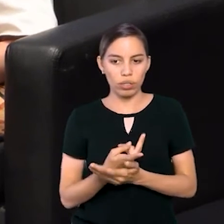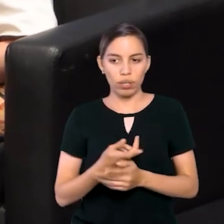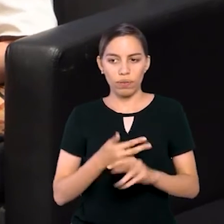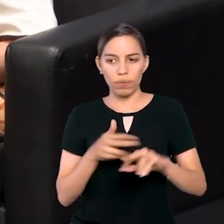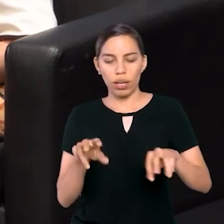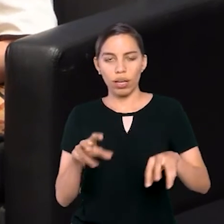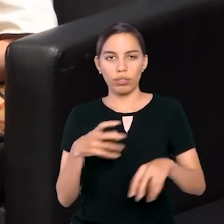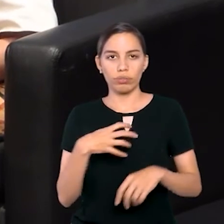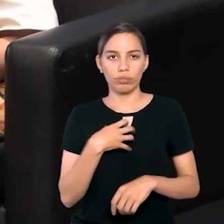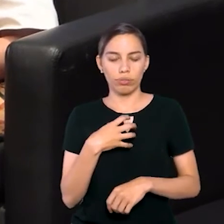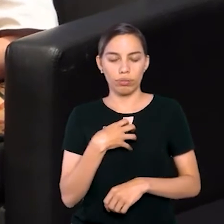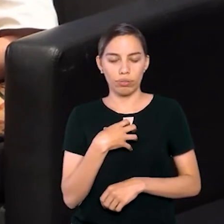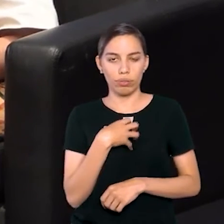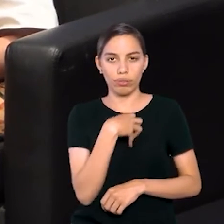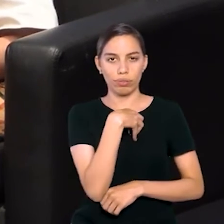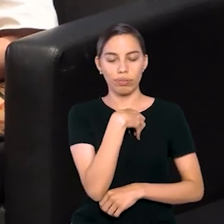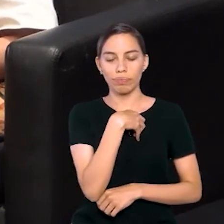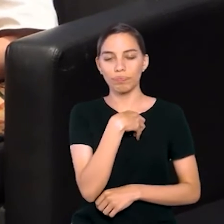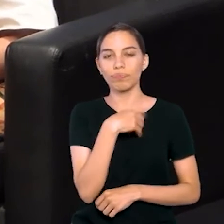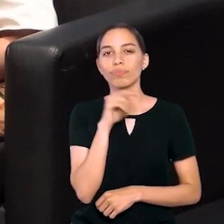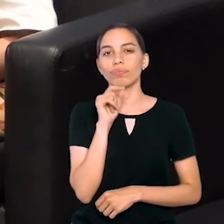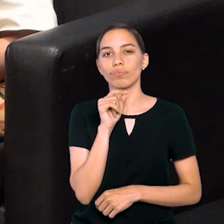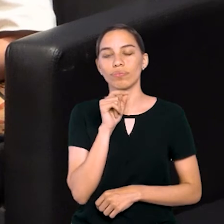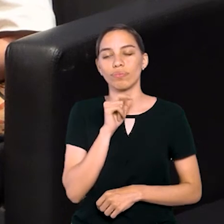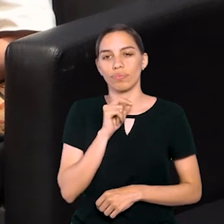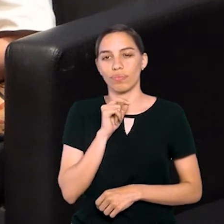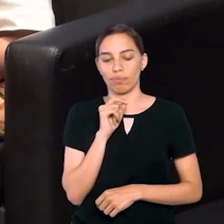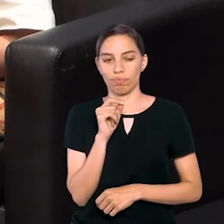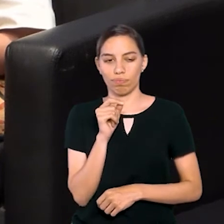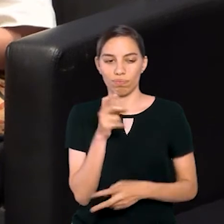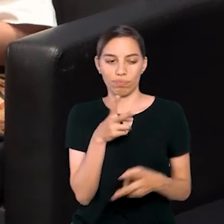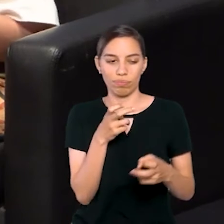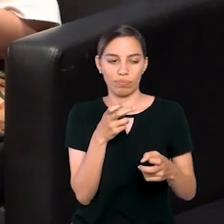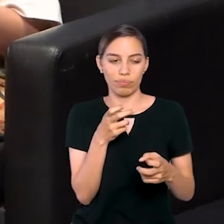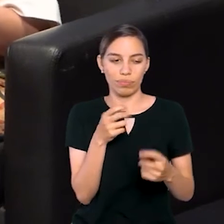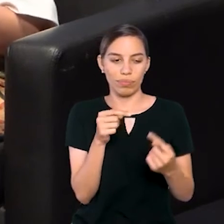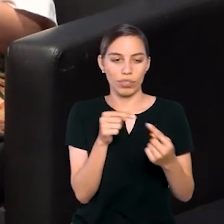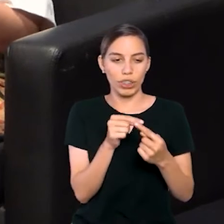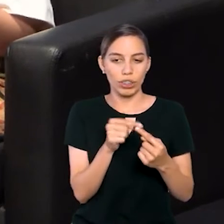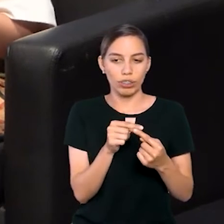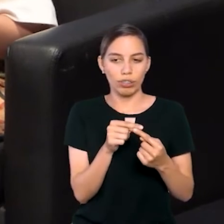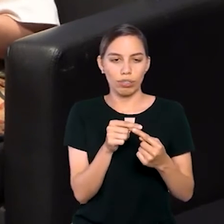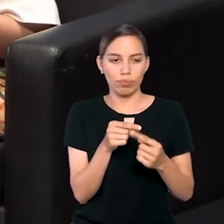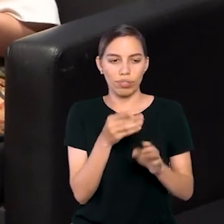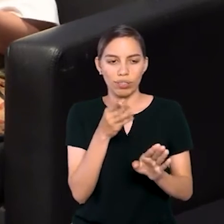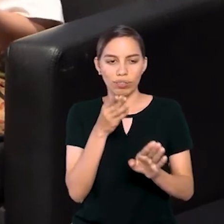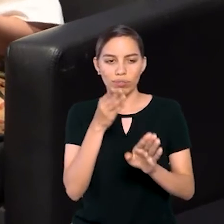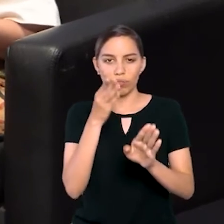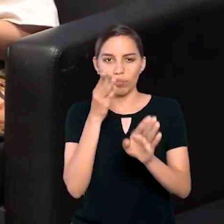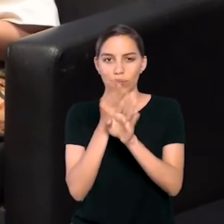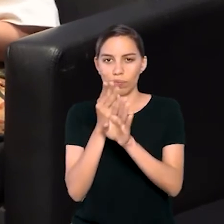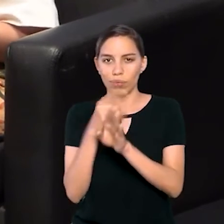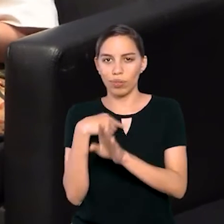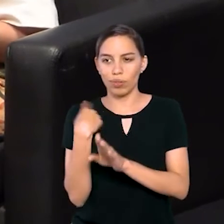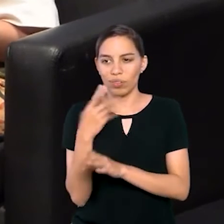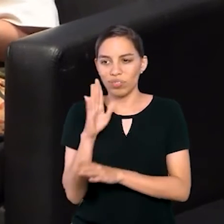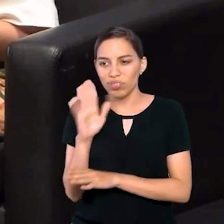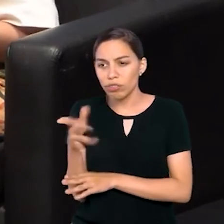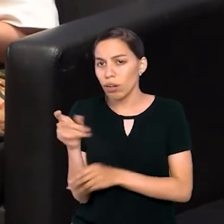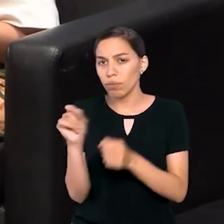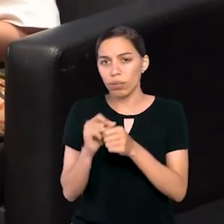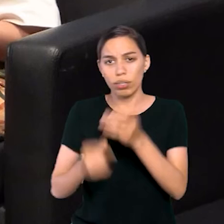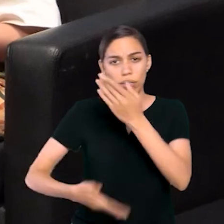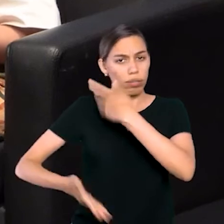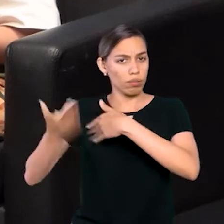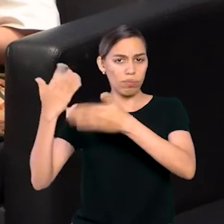tenho chamado de uma caravela epistêmica, né? De descobrir o que a gente já vinha fazendo. Então,